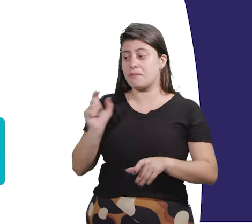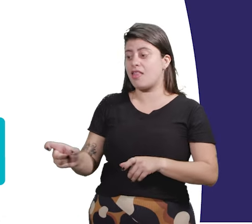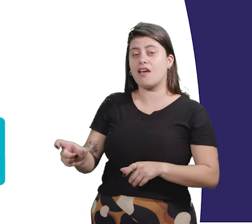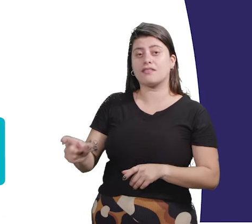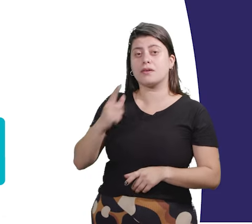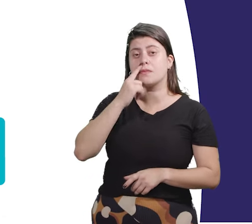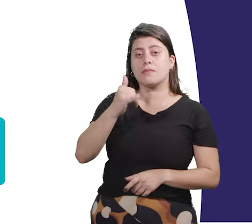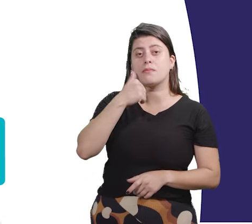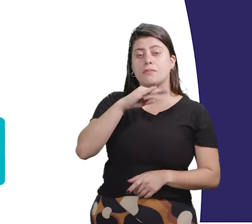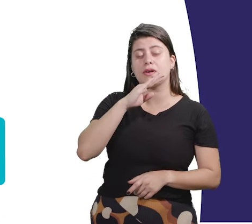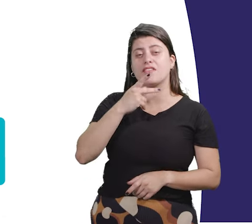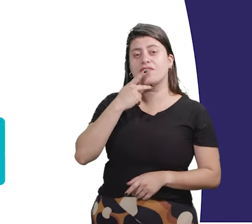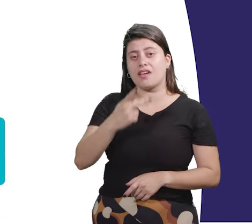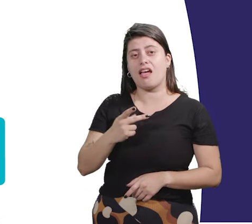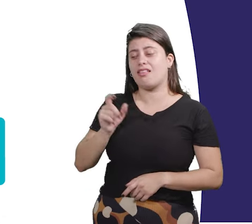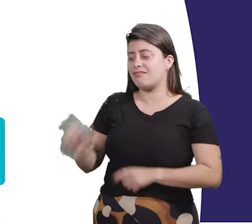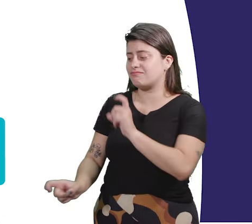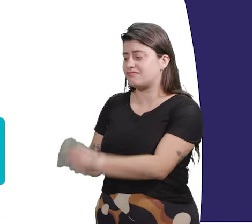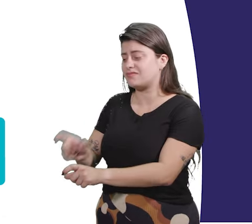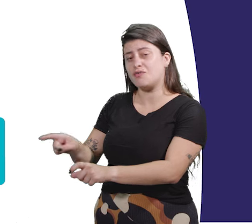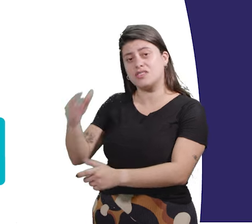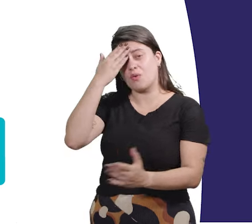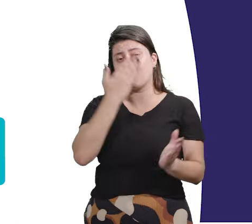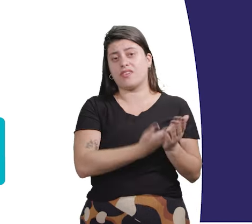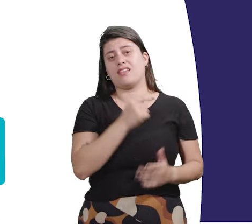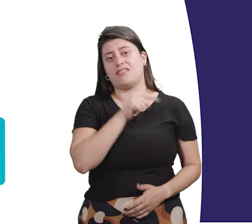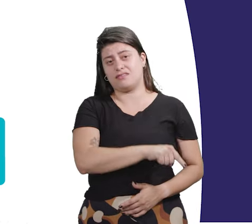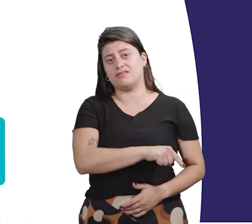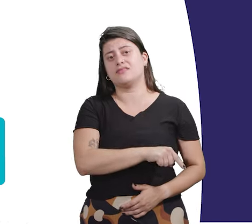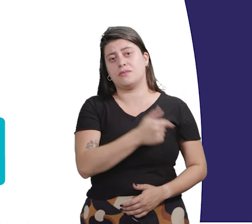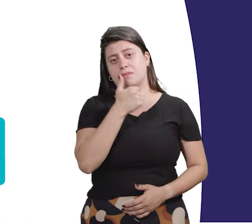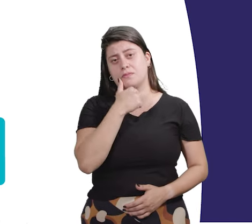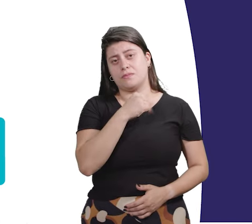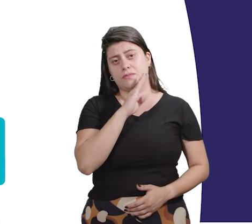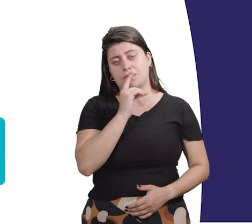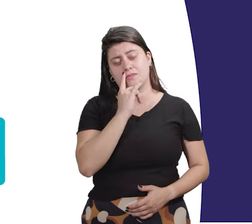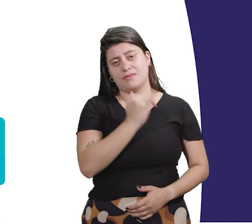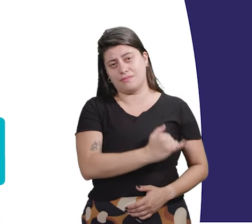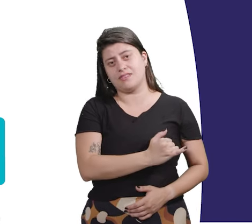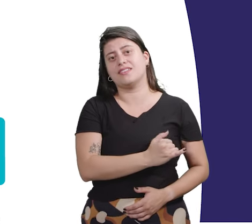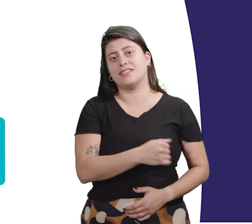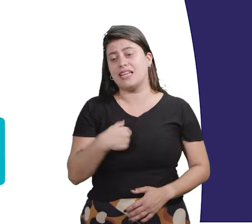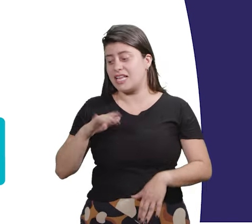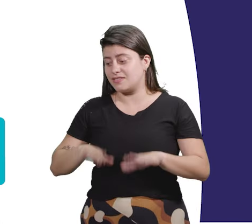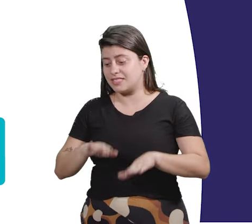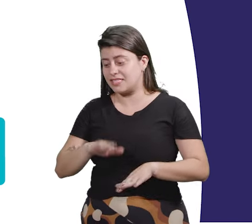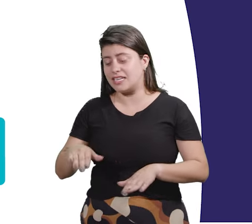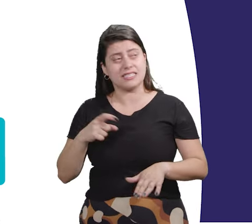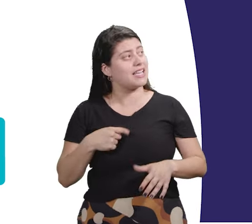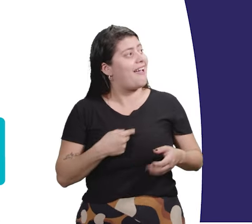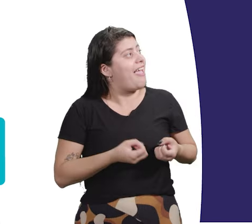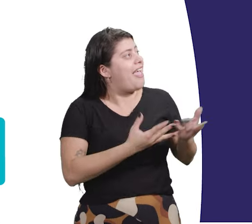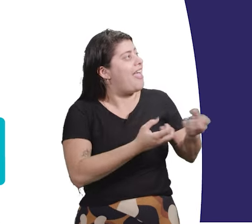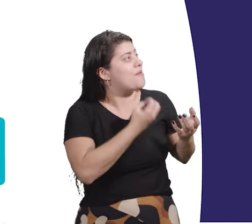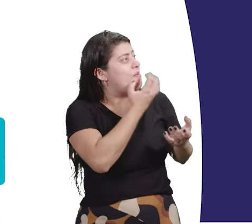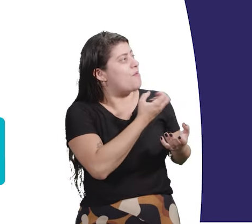Dos pais, pessoas que são de importantes. Alguém que você confia, né? Para ela, e que ela quer o tempo todo agradar.